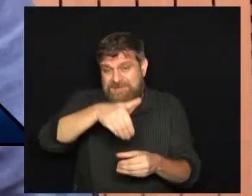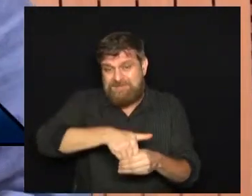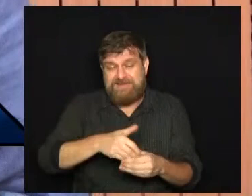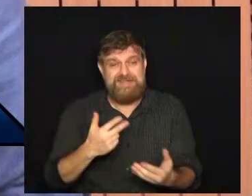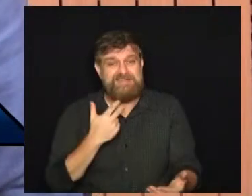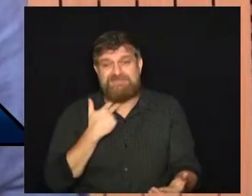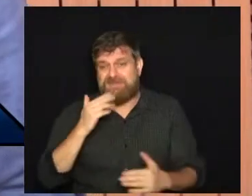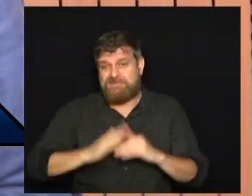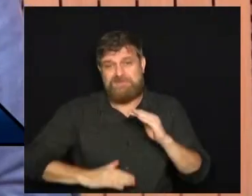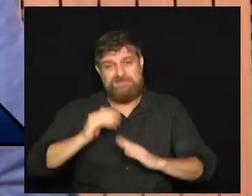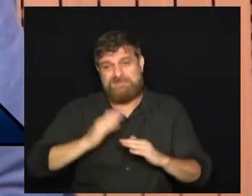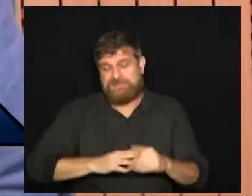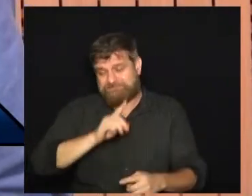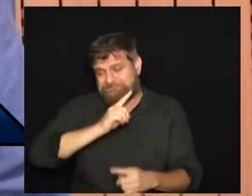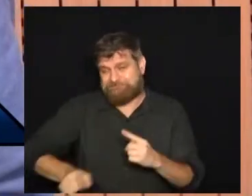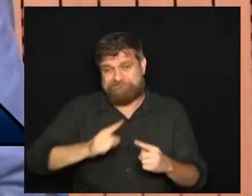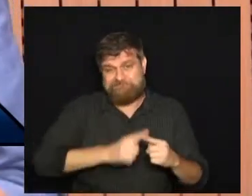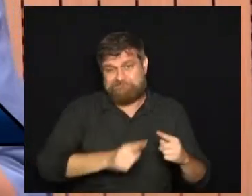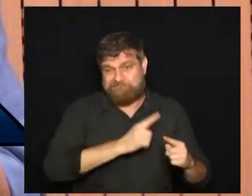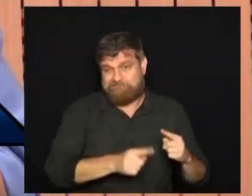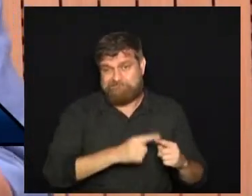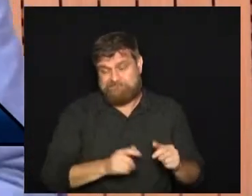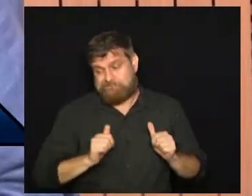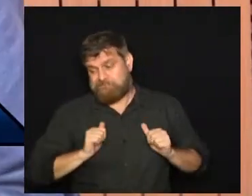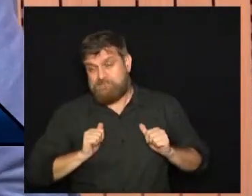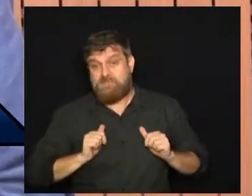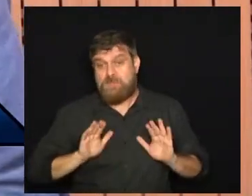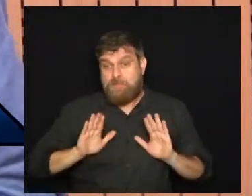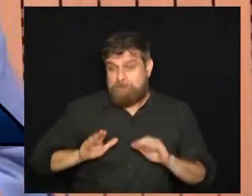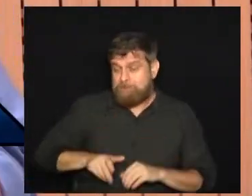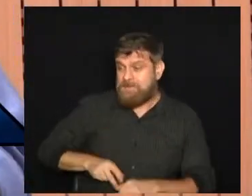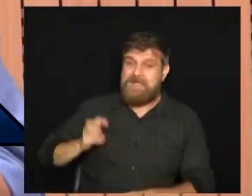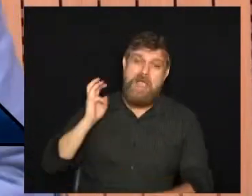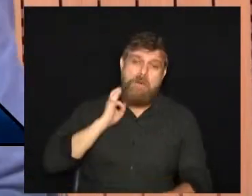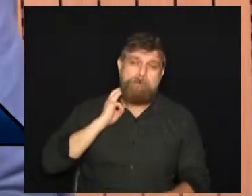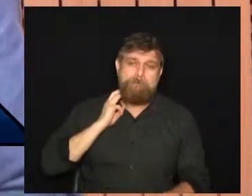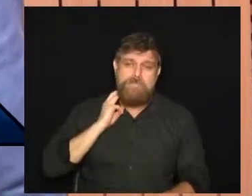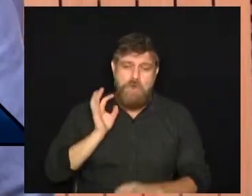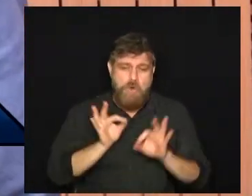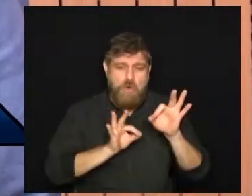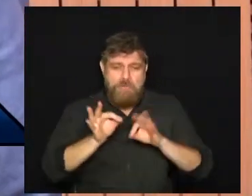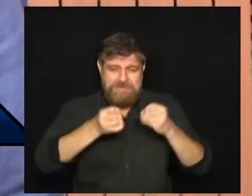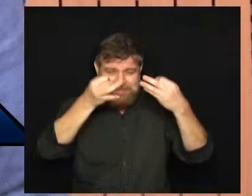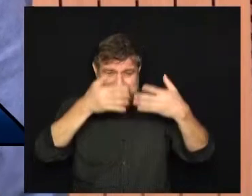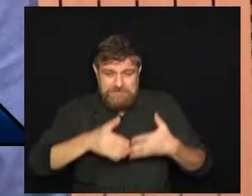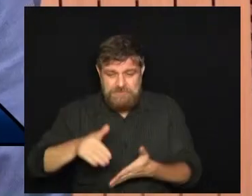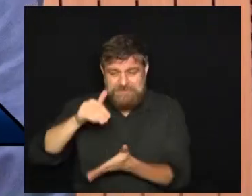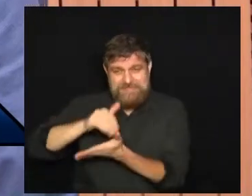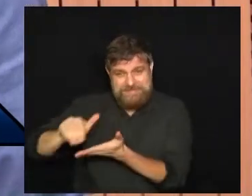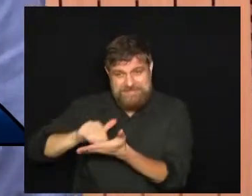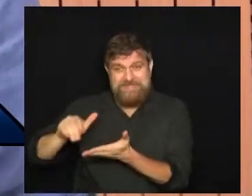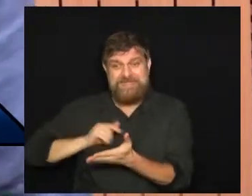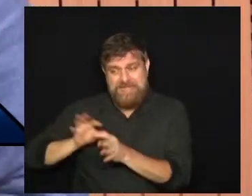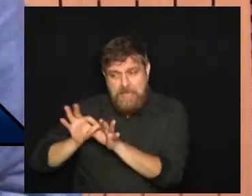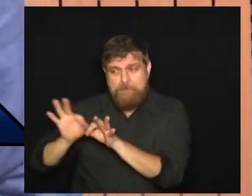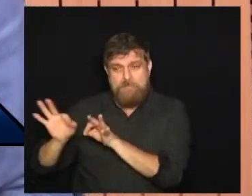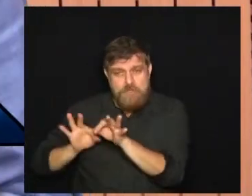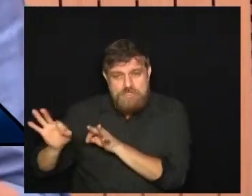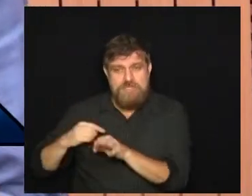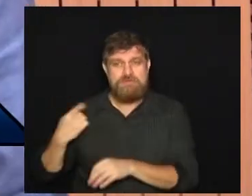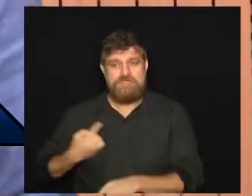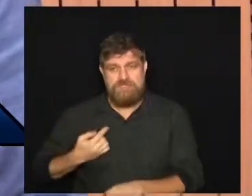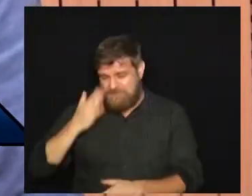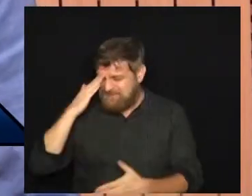a fazer, né? Mas pelo que ele falou, pelos projetos que tem a secretaria, eu acredito que a gente vai ter um